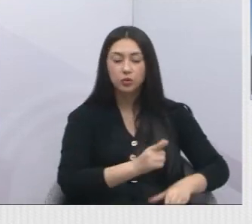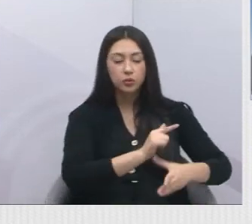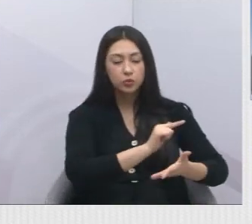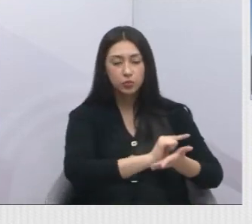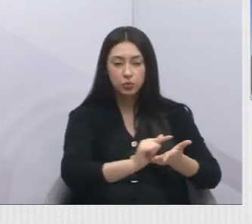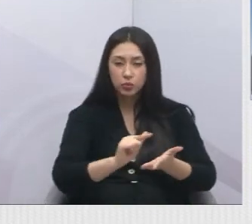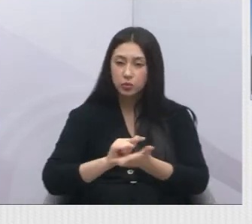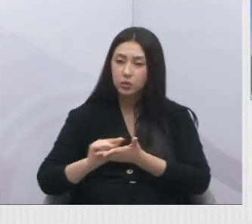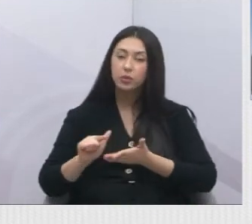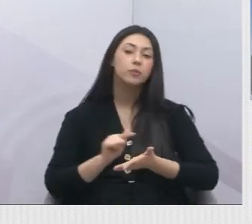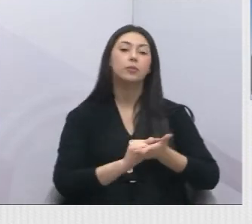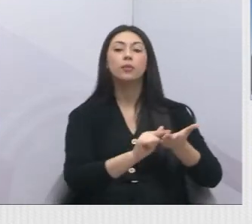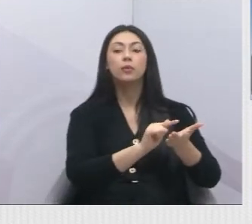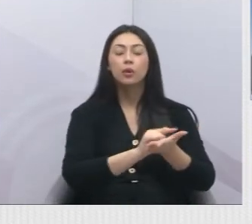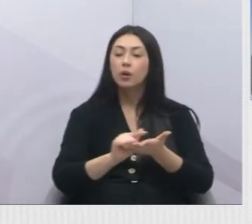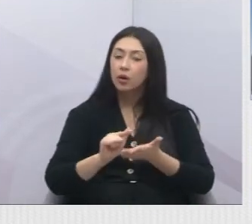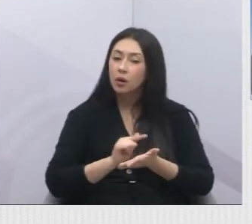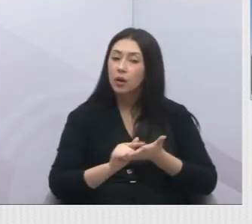Pode ir para a próxima?